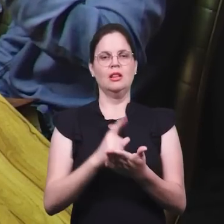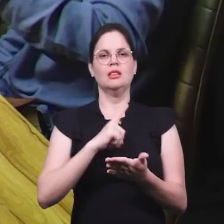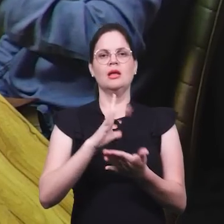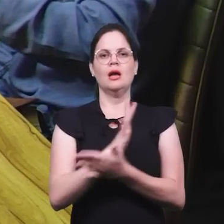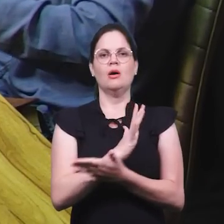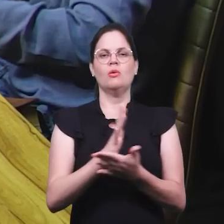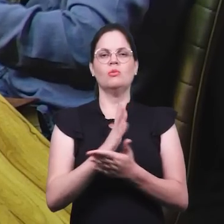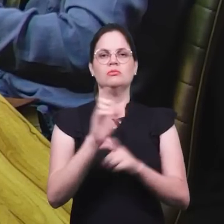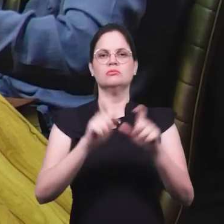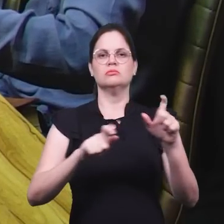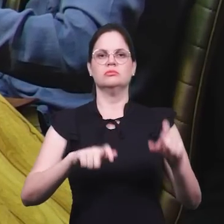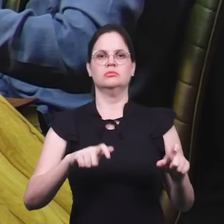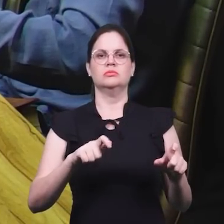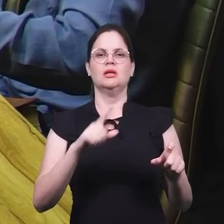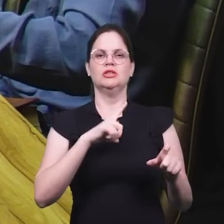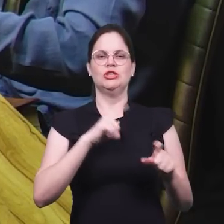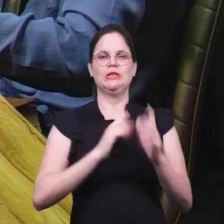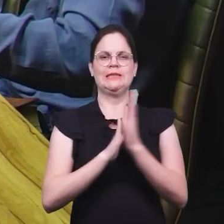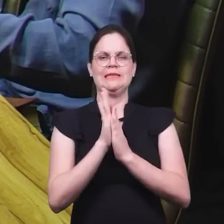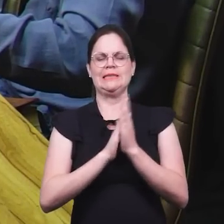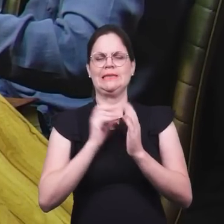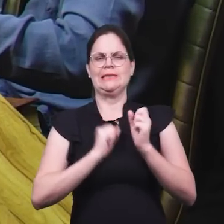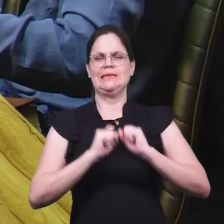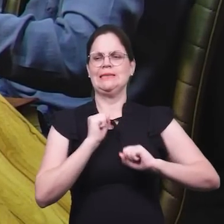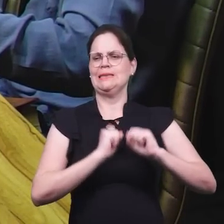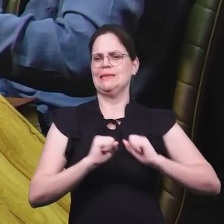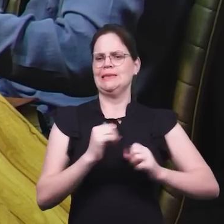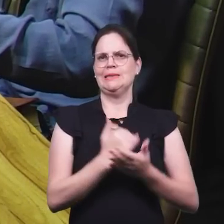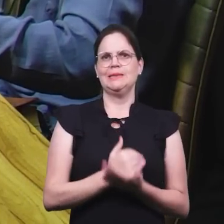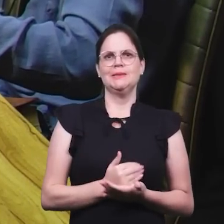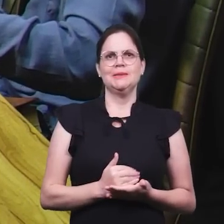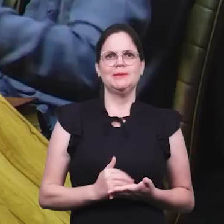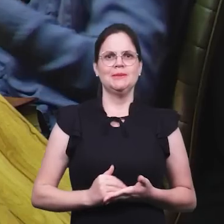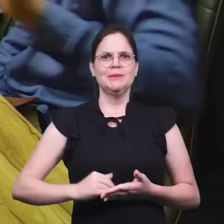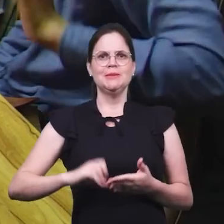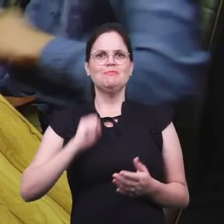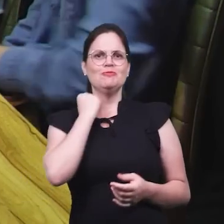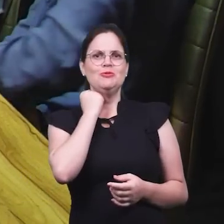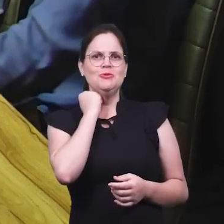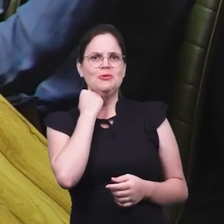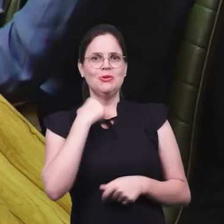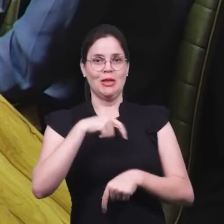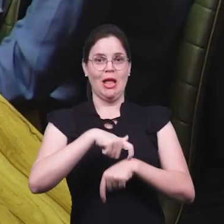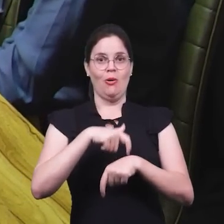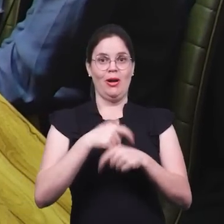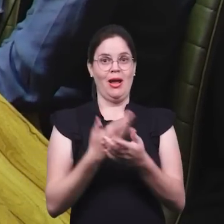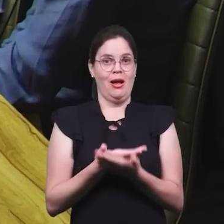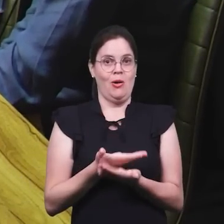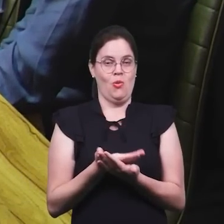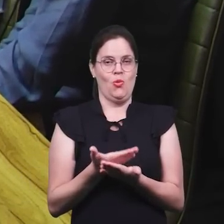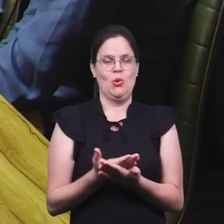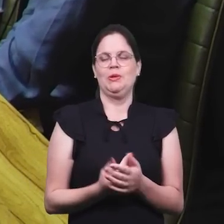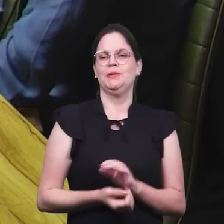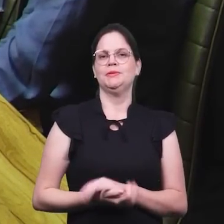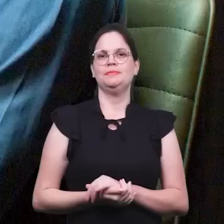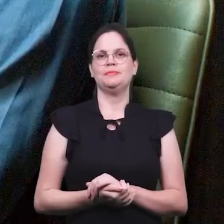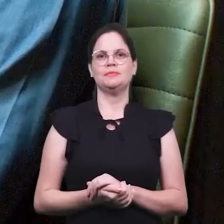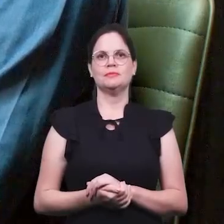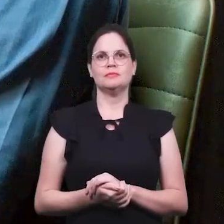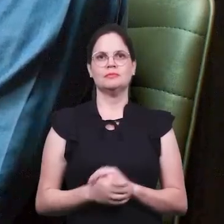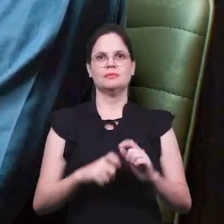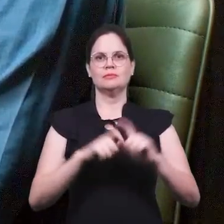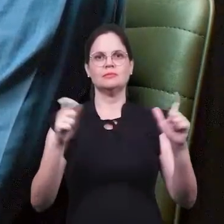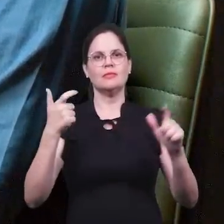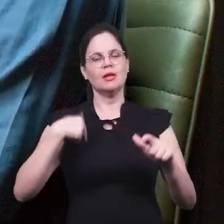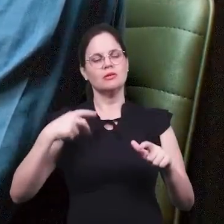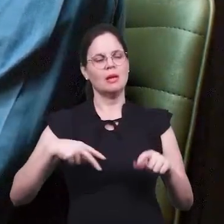tinham algumas crises de ansiedade, que ficavam tendo crises no meio da aula. Uhum. E a maioria das vezes eu que ia